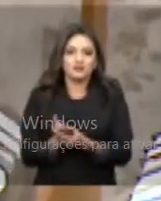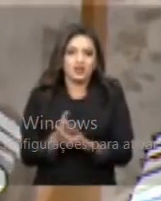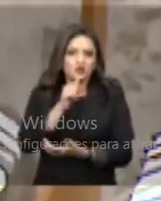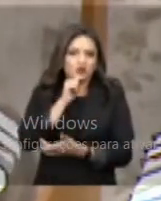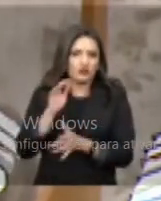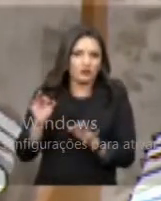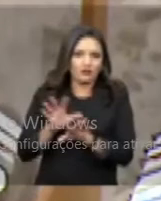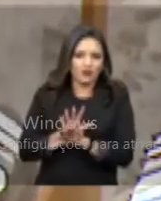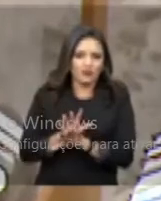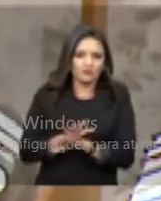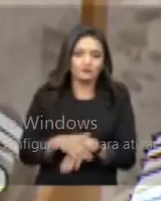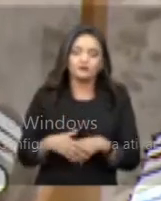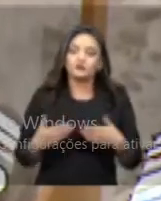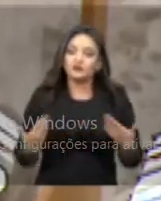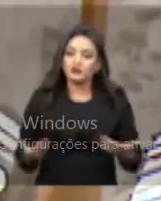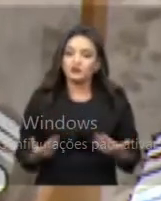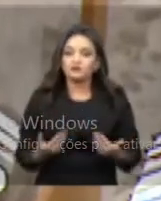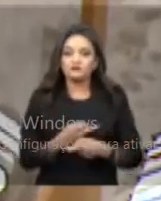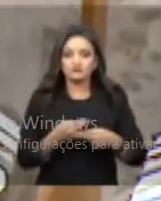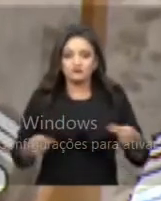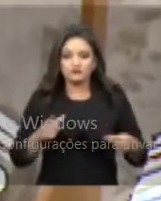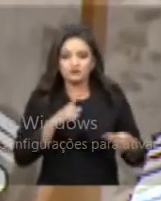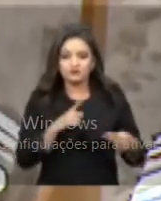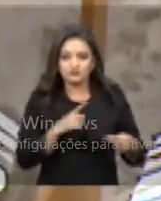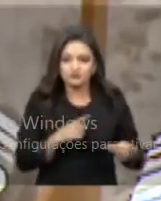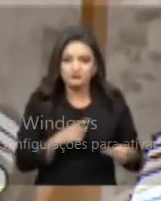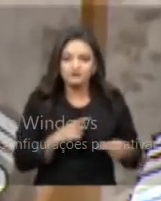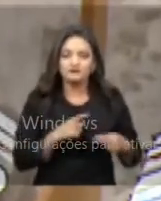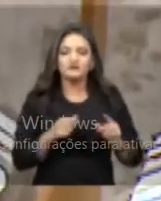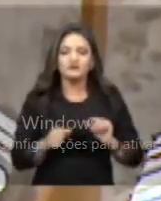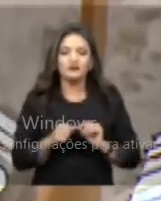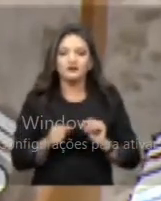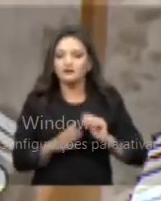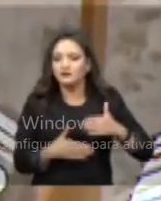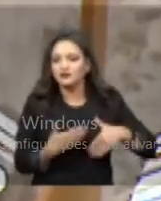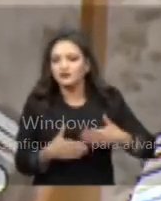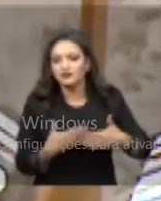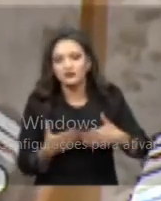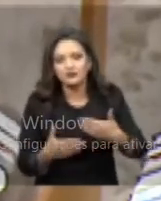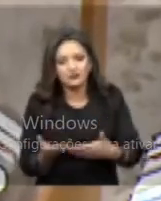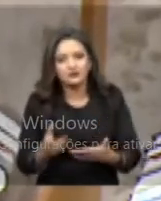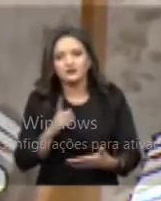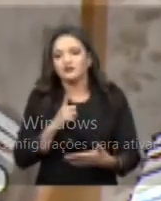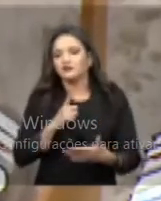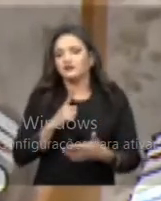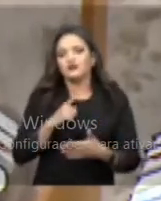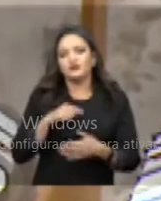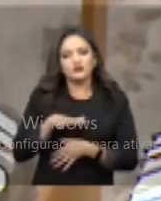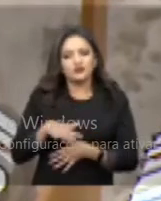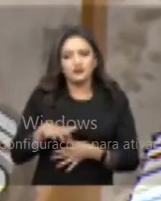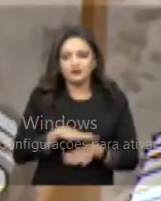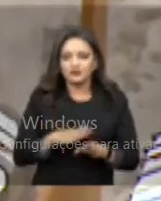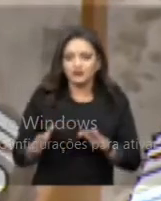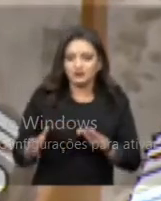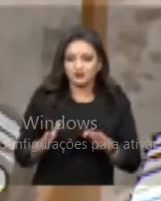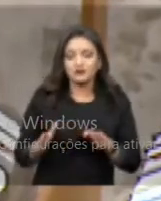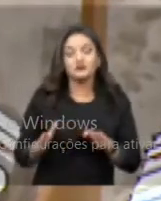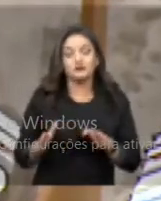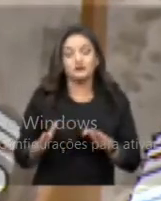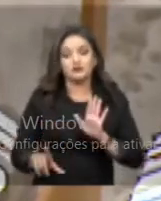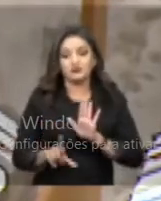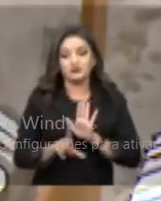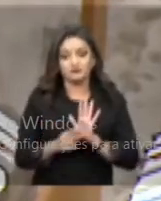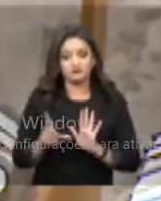Judiciário. São atos jurídicos aperfeiçoados, praticados regularmente sob a ótica do regime jurídico vigente à época da sua prática.